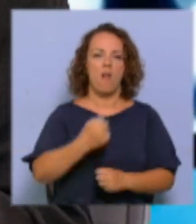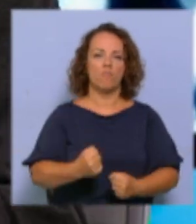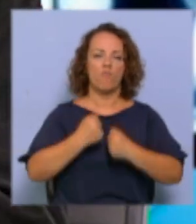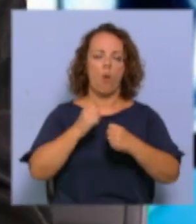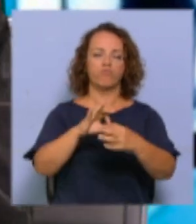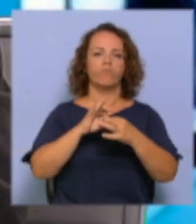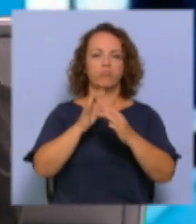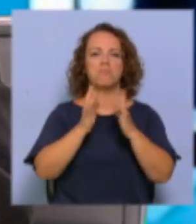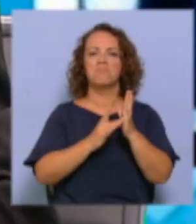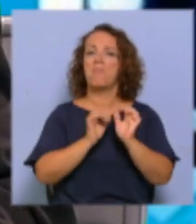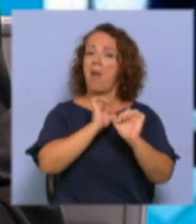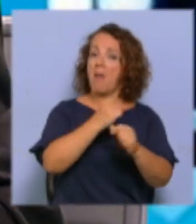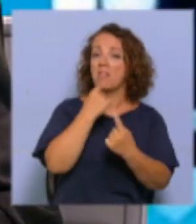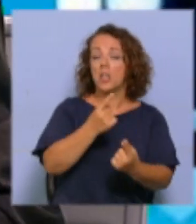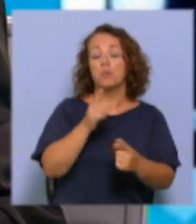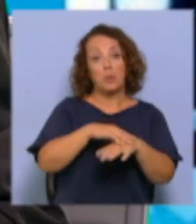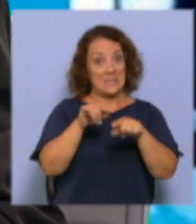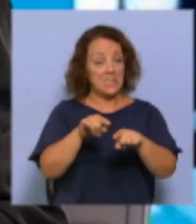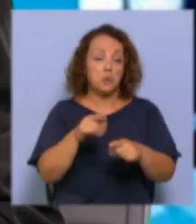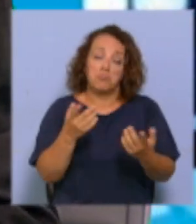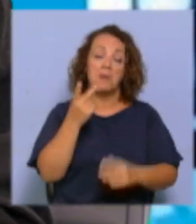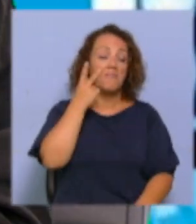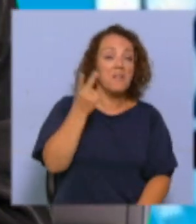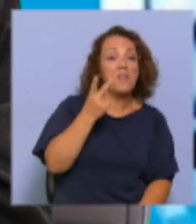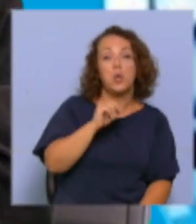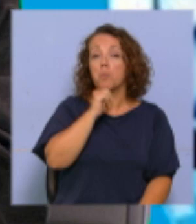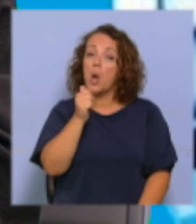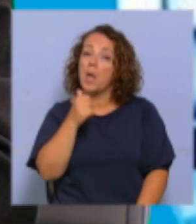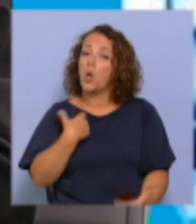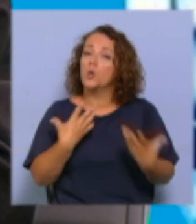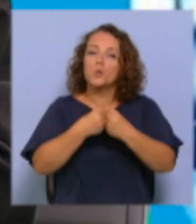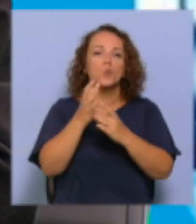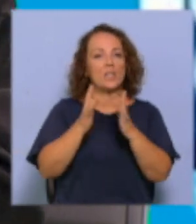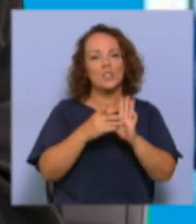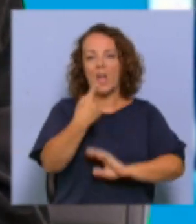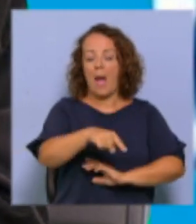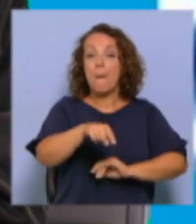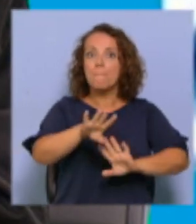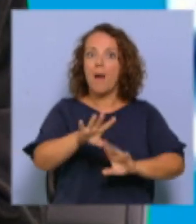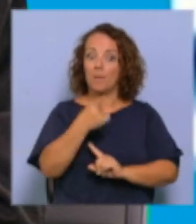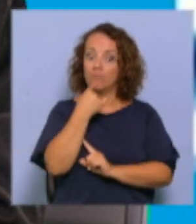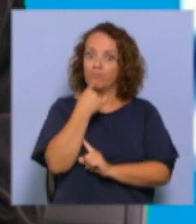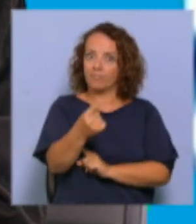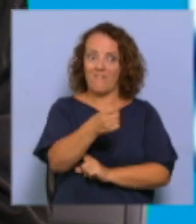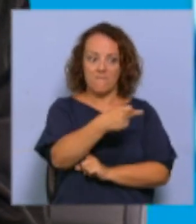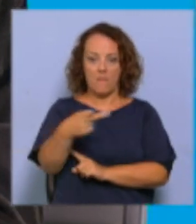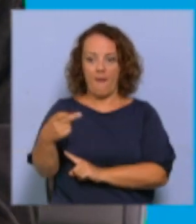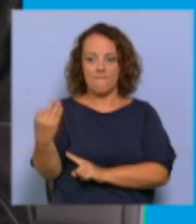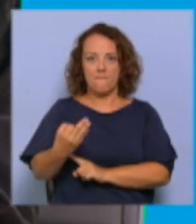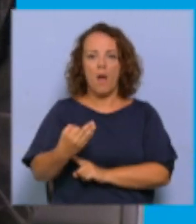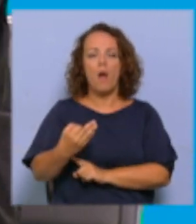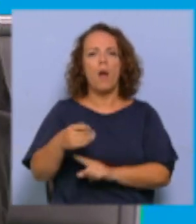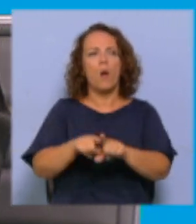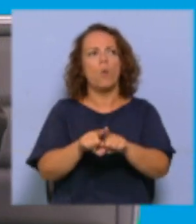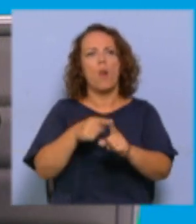morrer ou viver para ele é tudo Cristo. Mas ao dizer isso, não está a confinar, nem